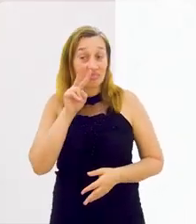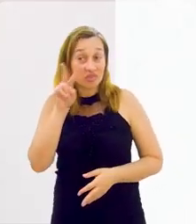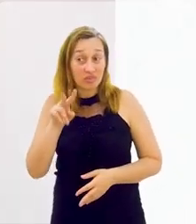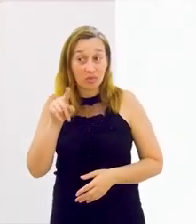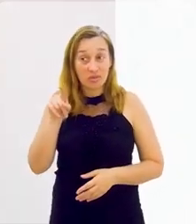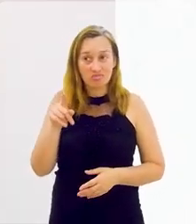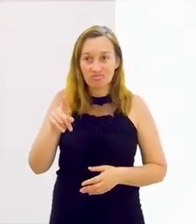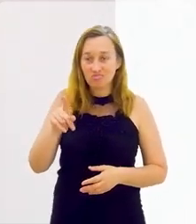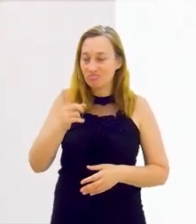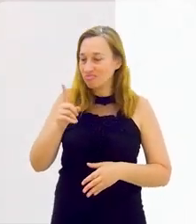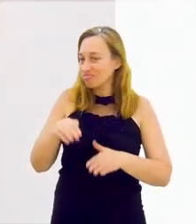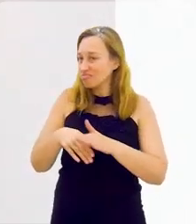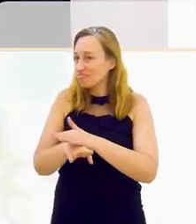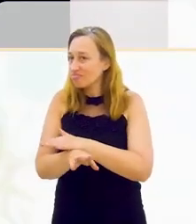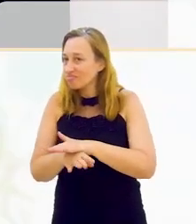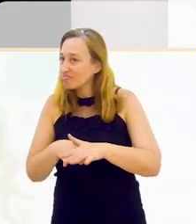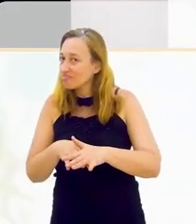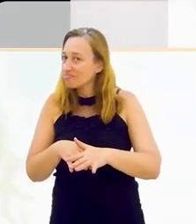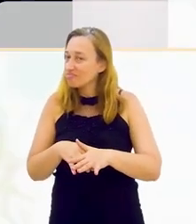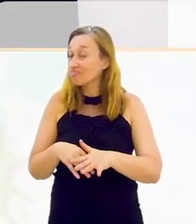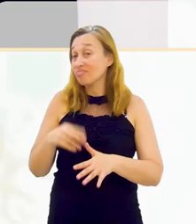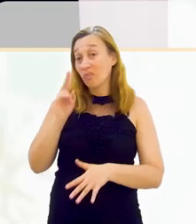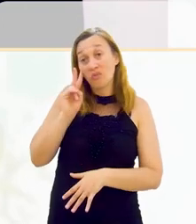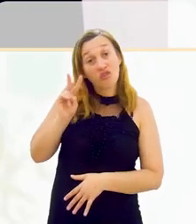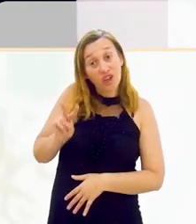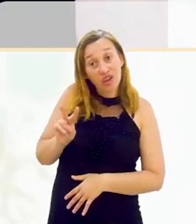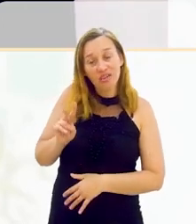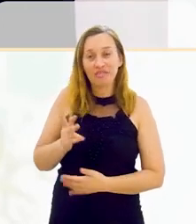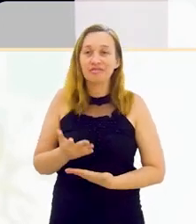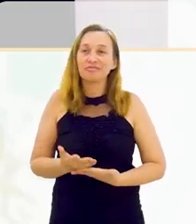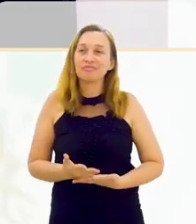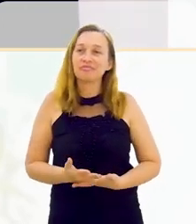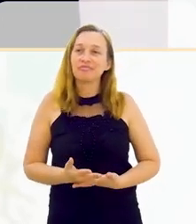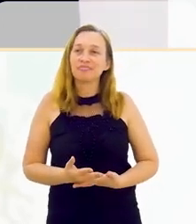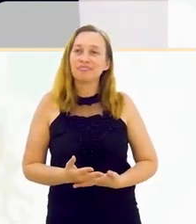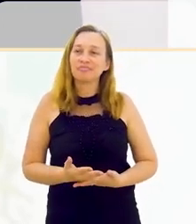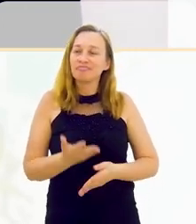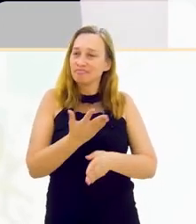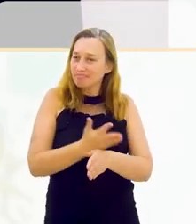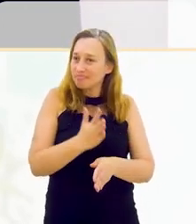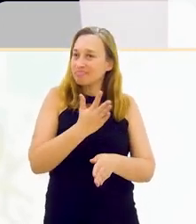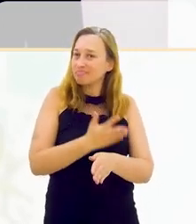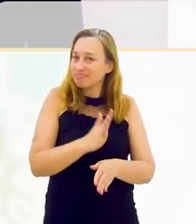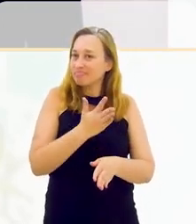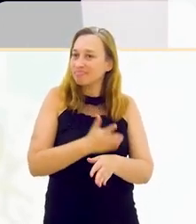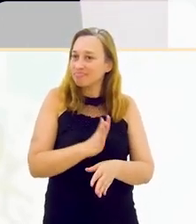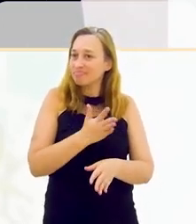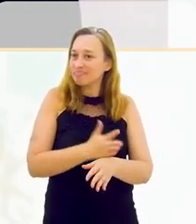de vista que você não está acostumado habitualmente a ver,